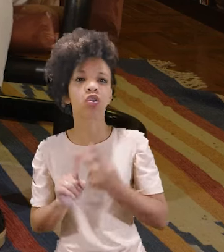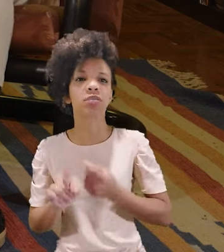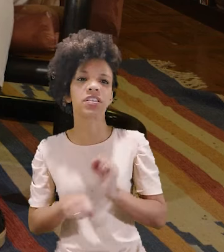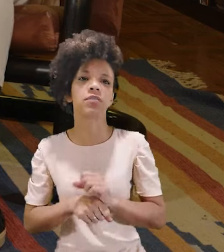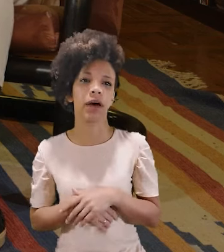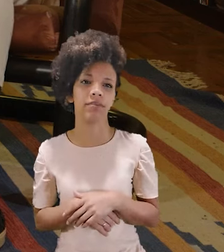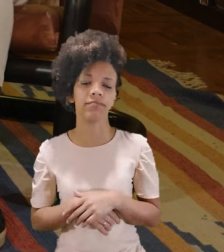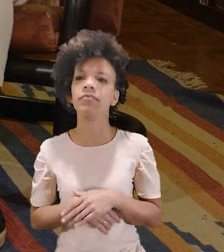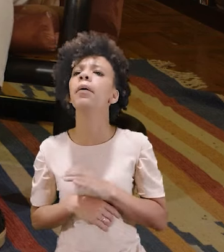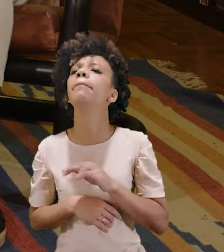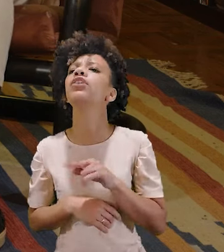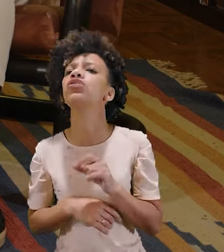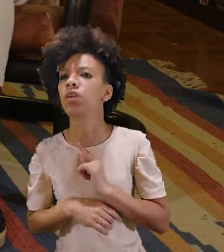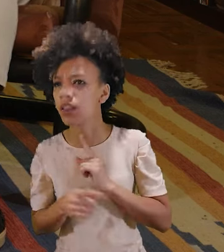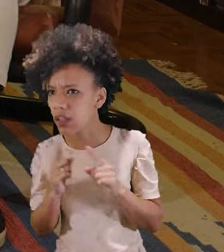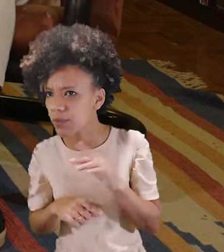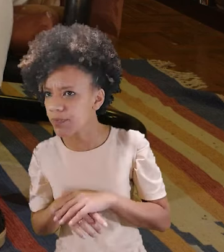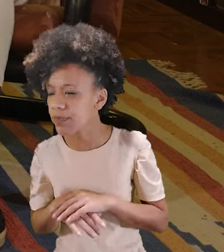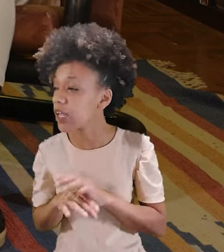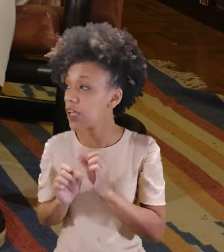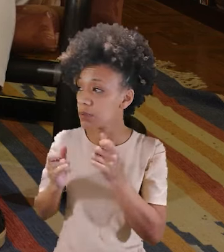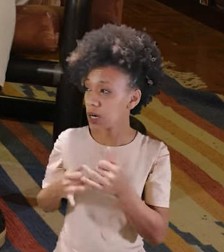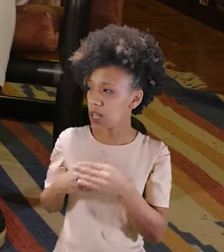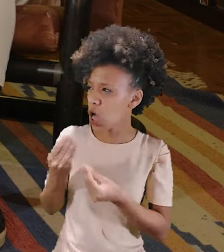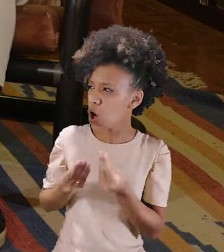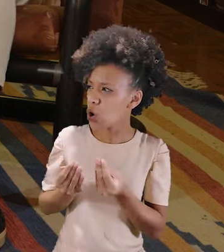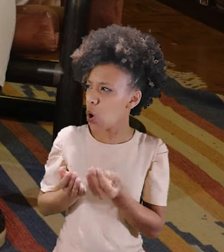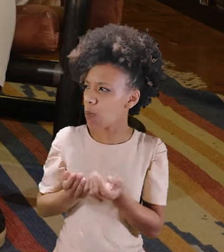meses de férias entende Betinha alguma dúvida aí ó